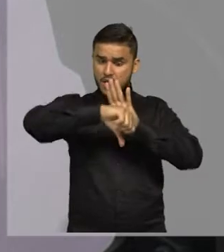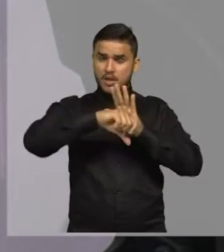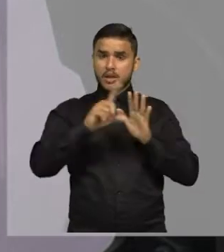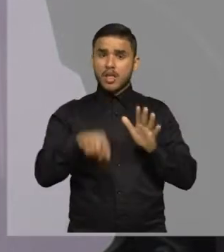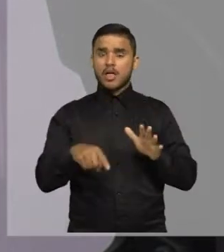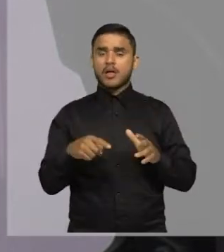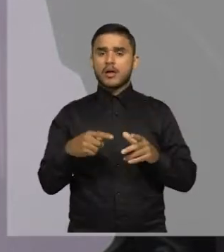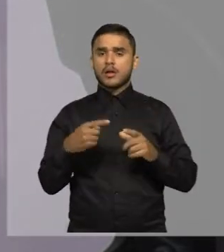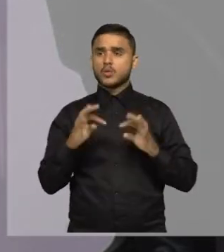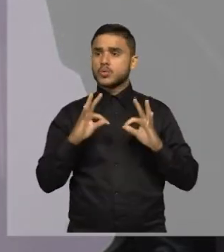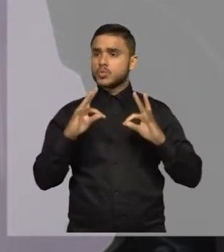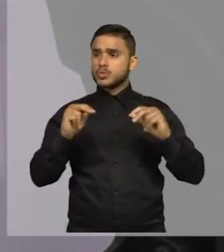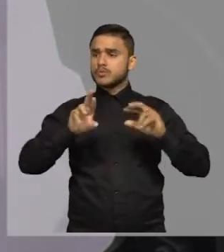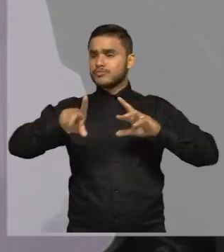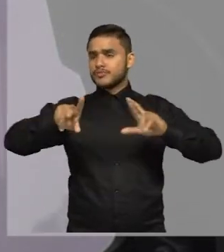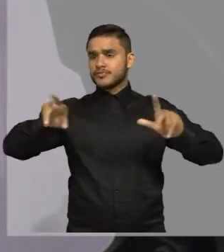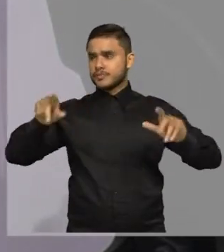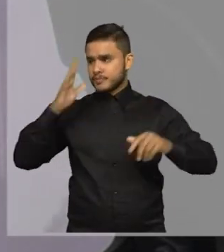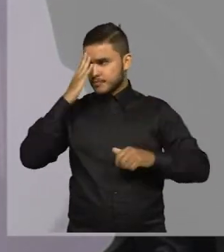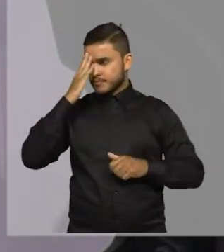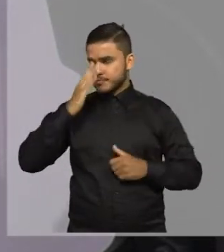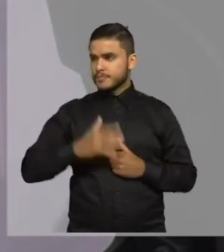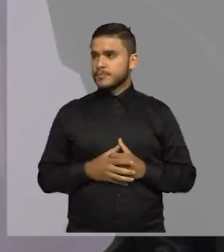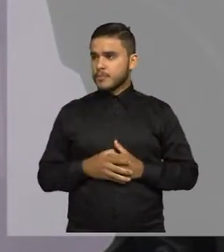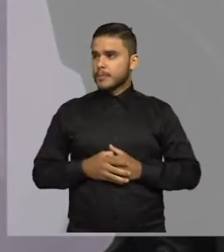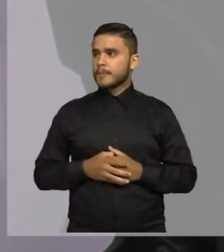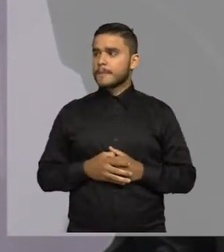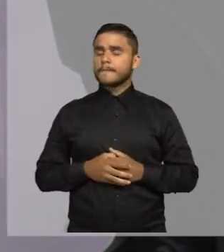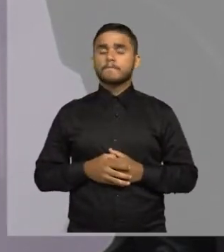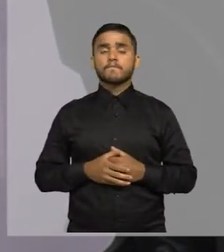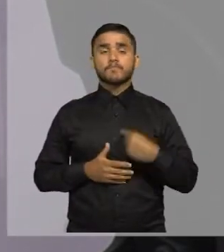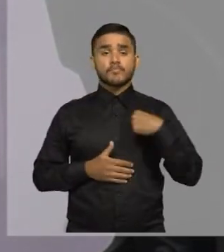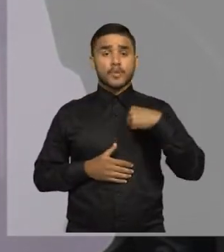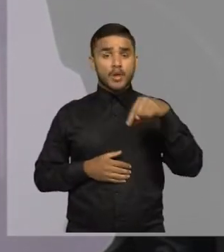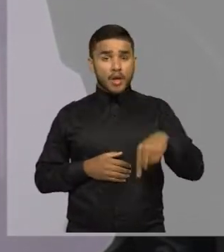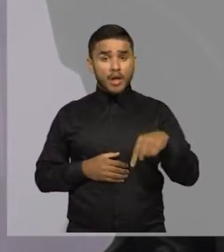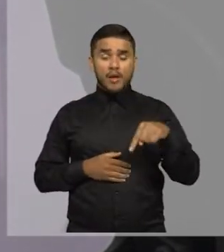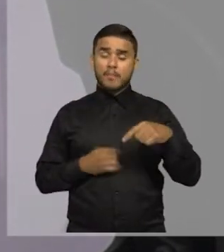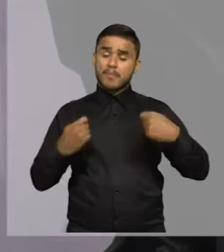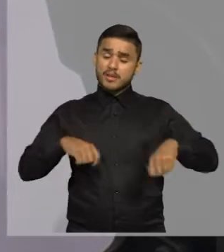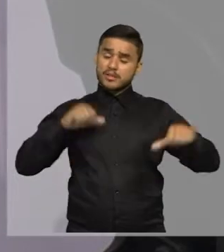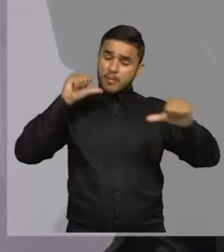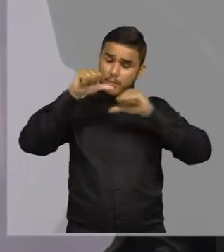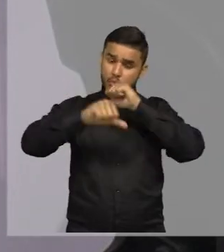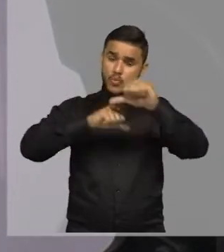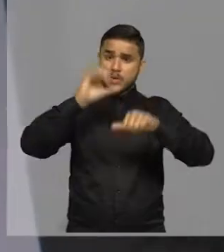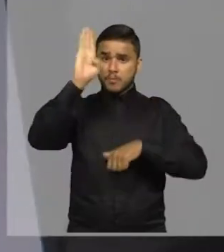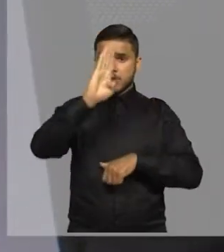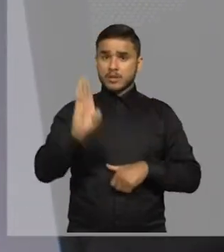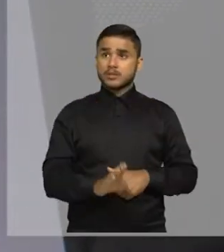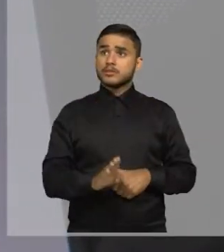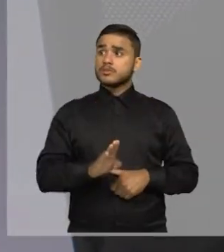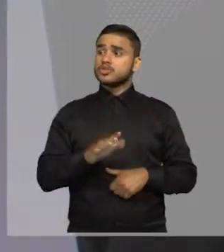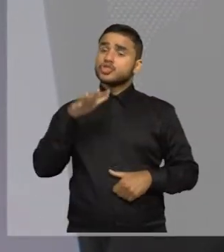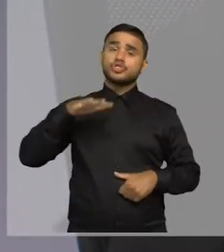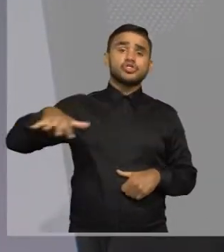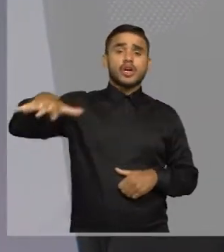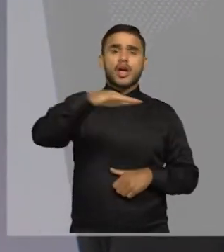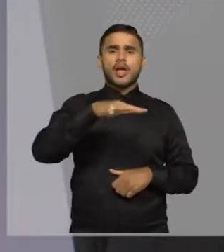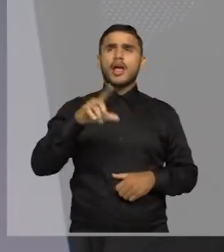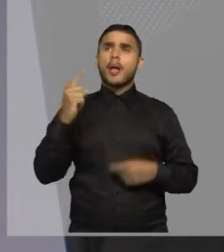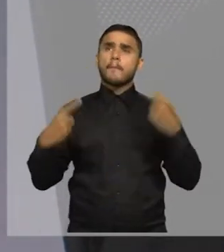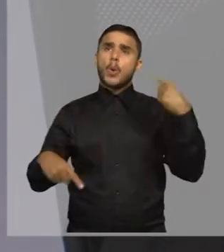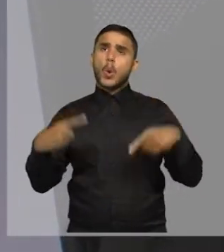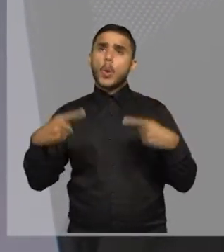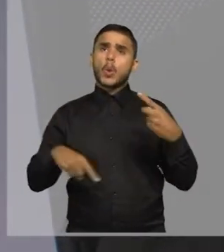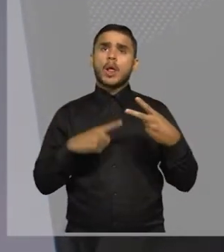diferença na espécie de crime. Eu acho que a reforma Mas não o crime. no Brasil tem que ser muito mais ampla. Não só reforma